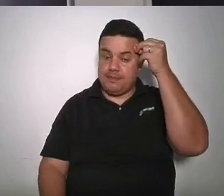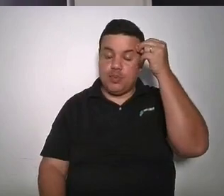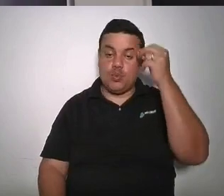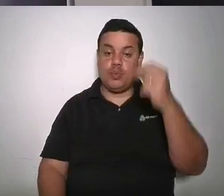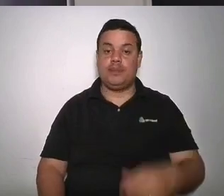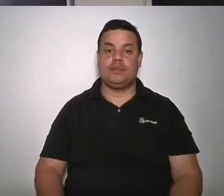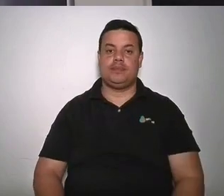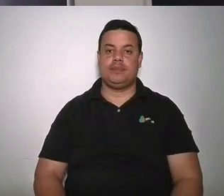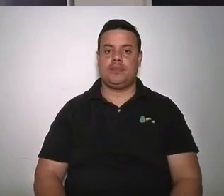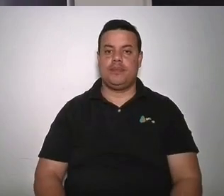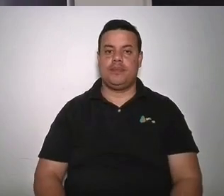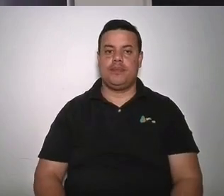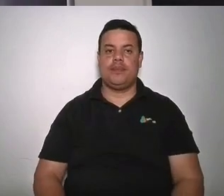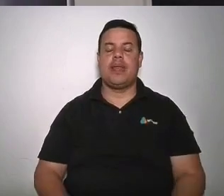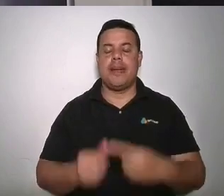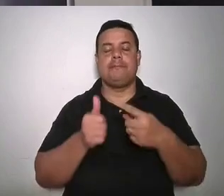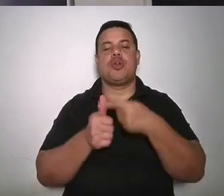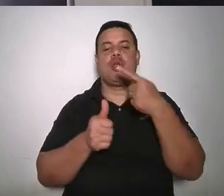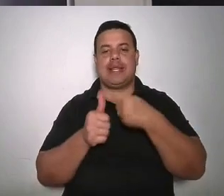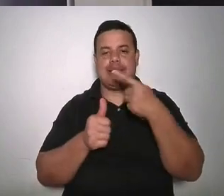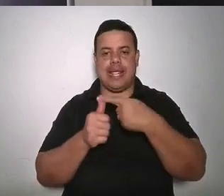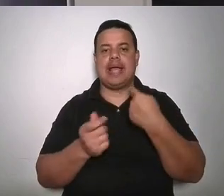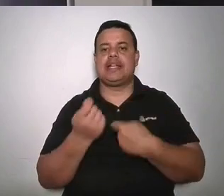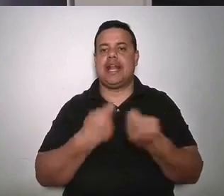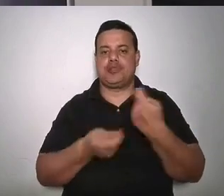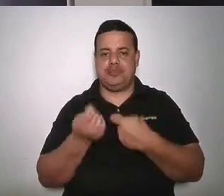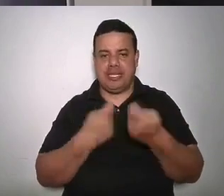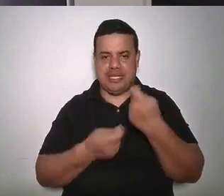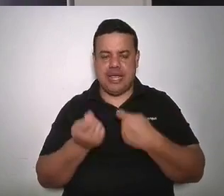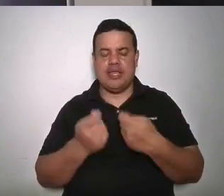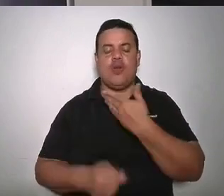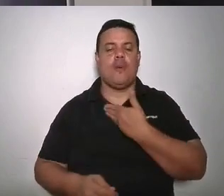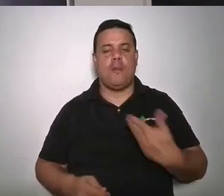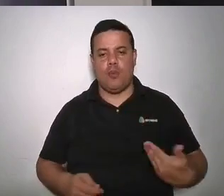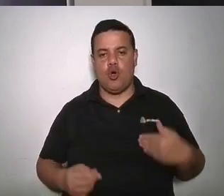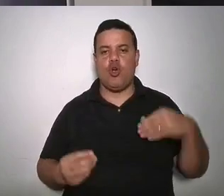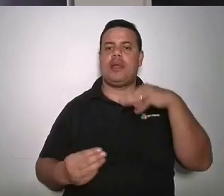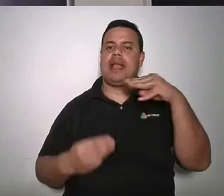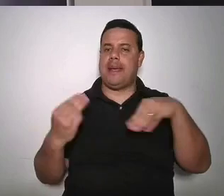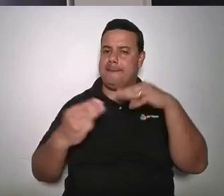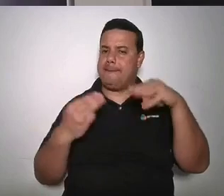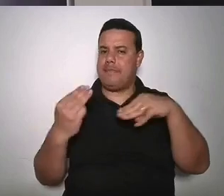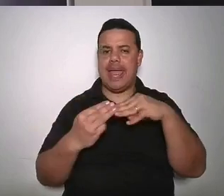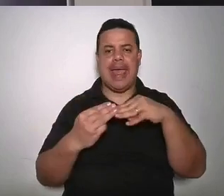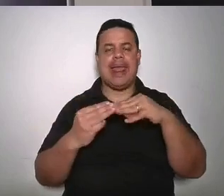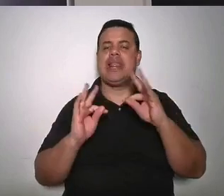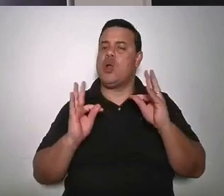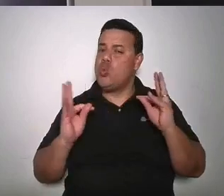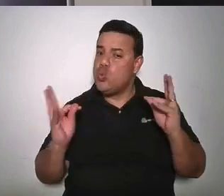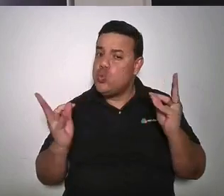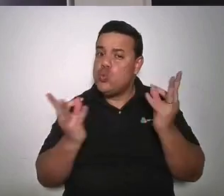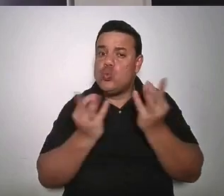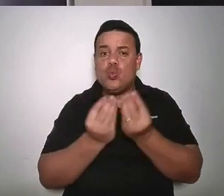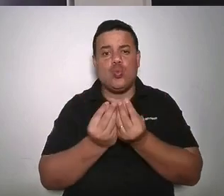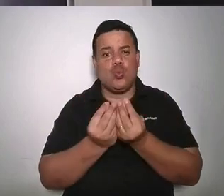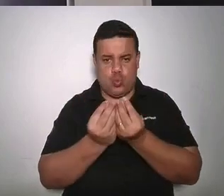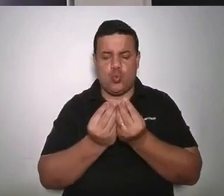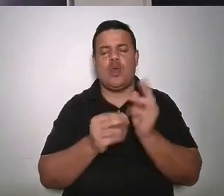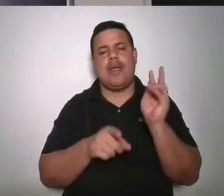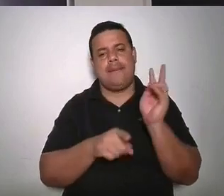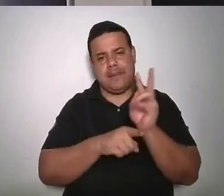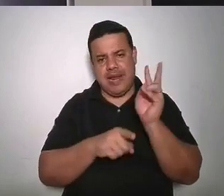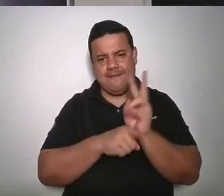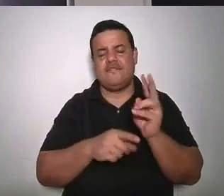As prioridades da administração pública, as metas, tudo isso a gente prevê